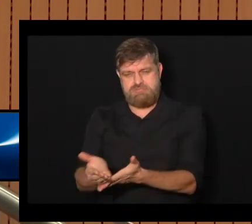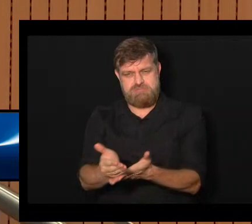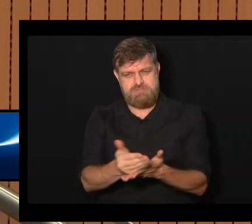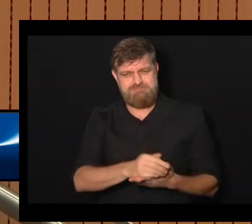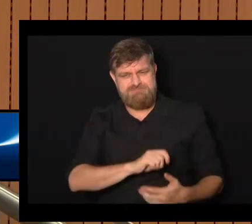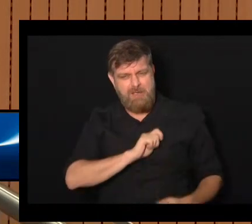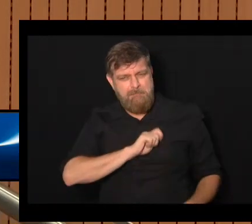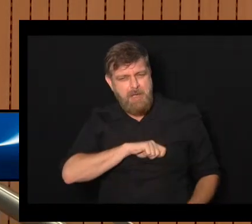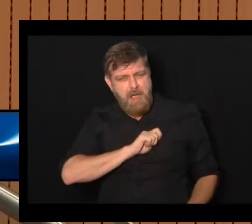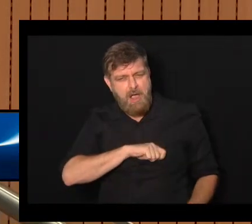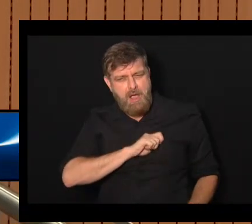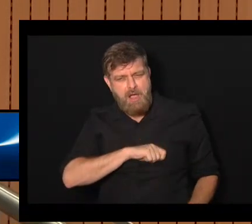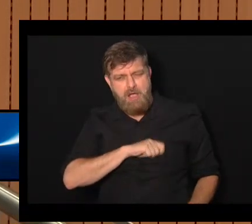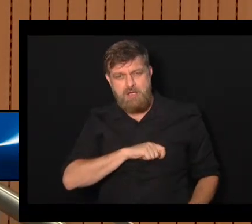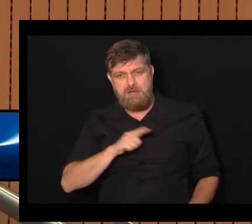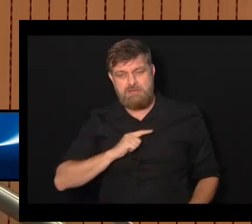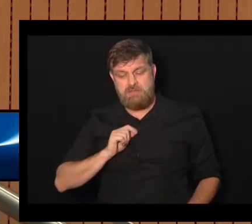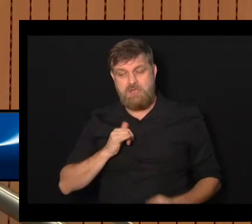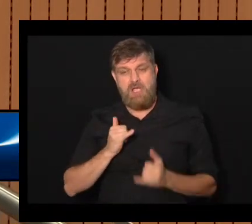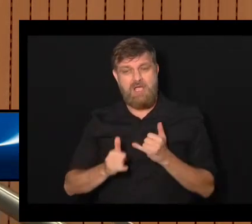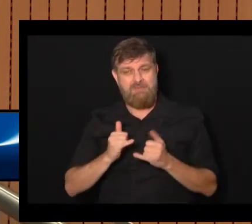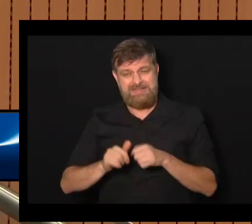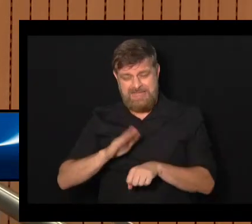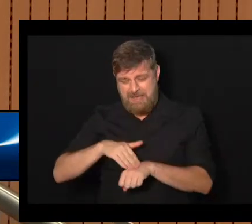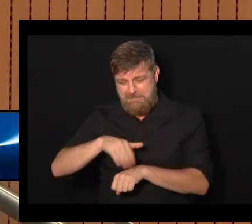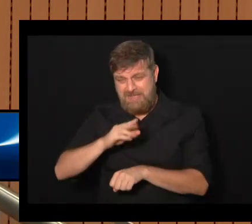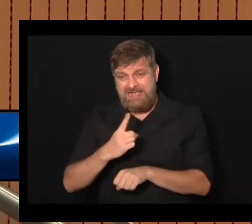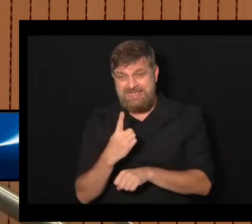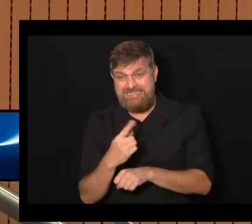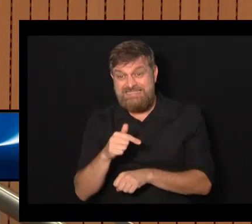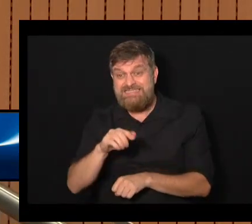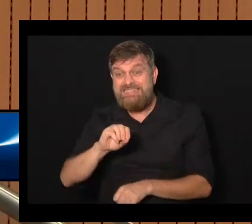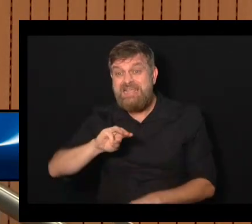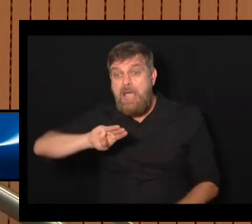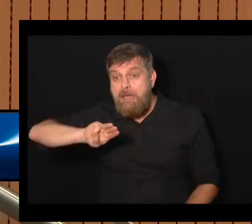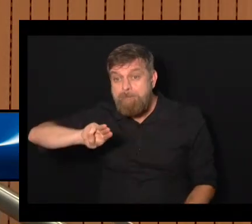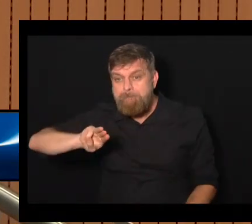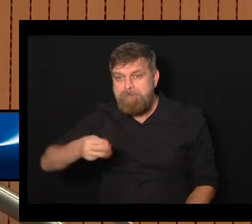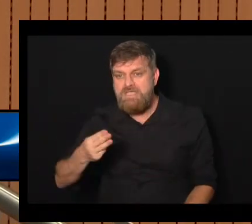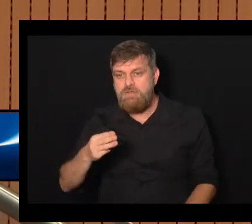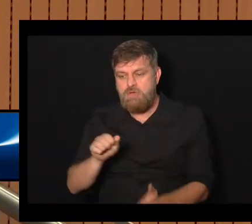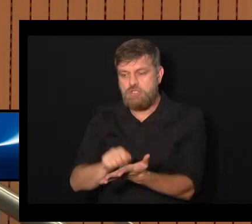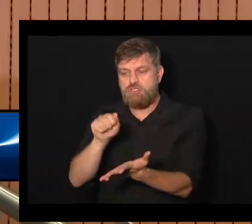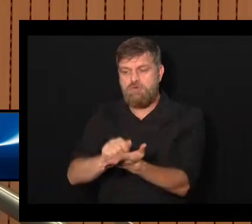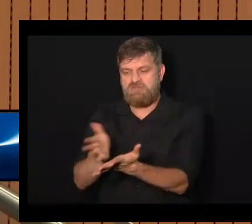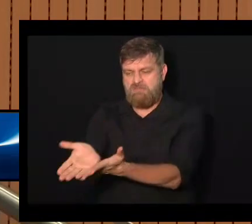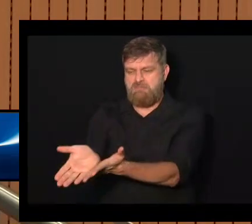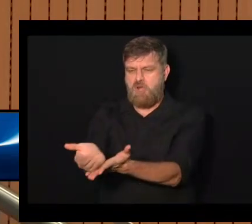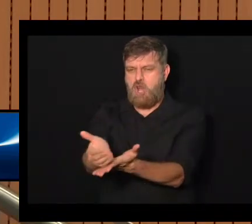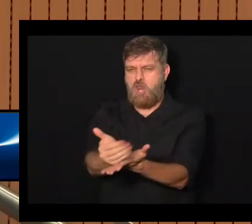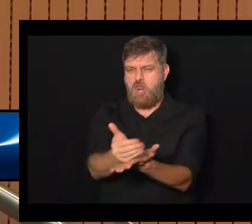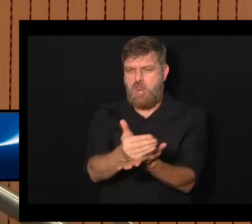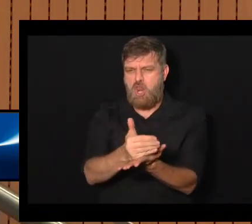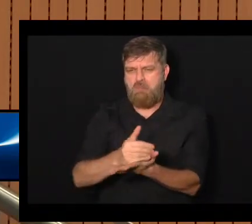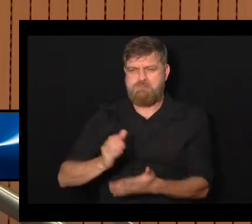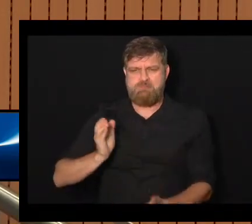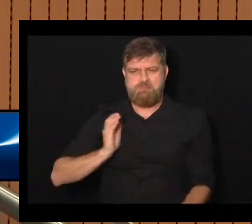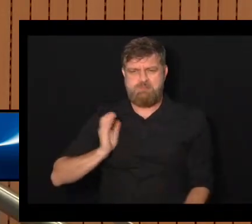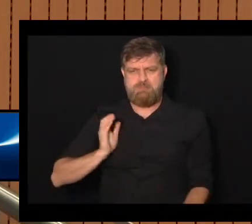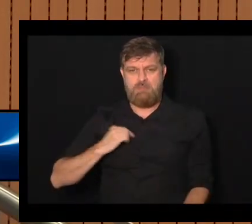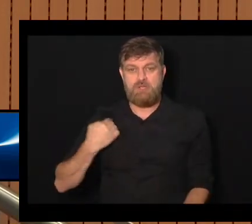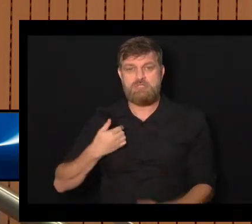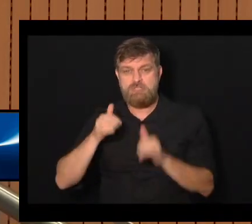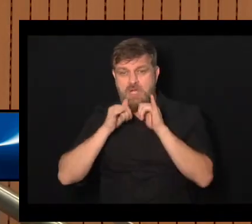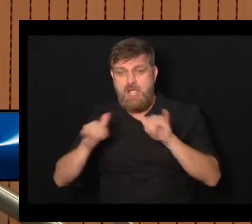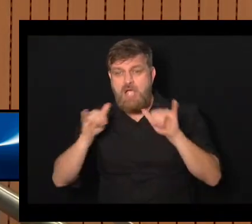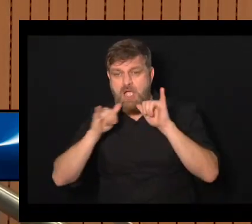maldosa, arrecadou quase ou mais de 170 milhões de reais com multas. E criamos até uma campanha, né? A campanha